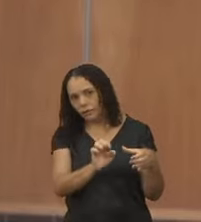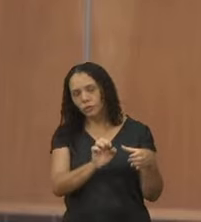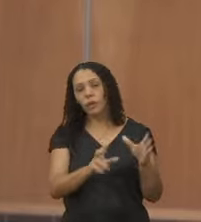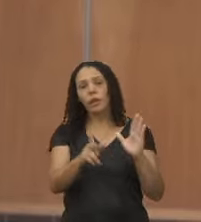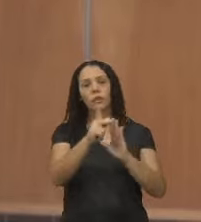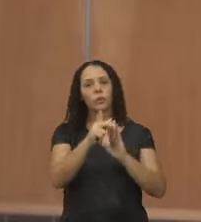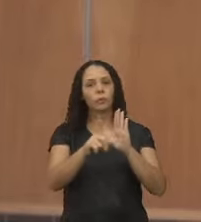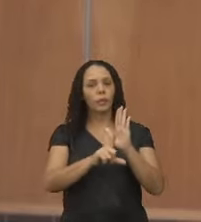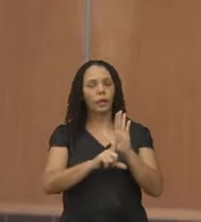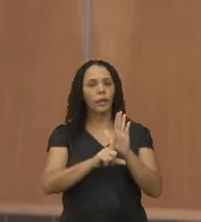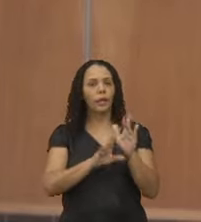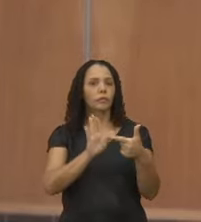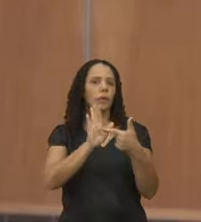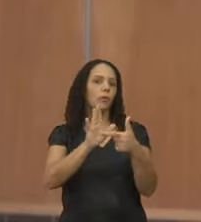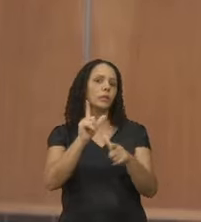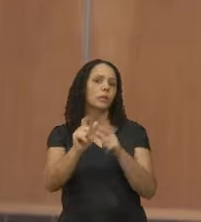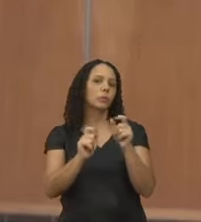veículo de tração animal